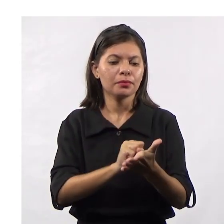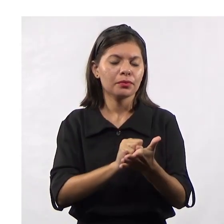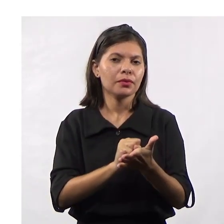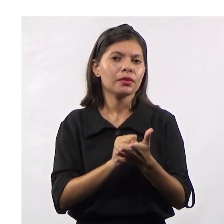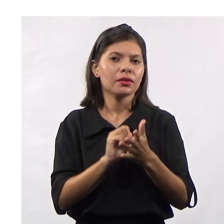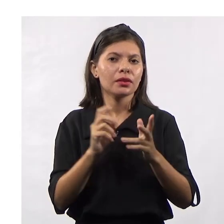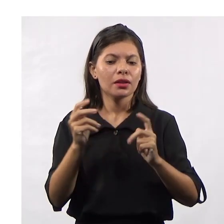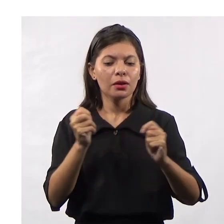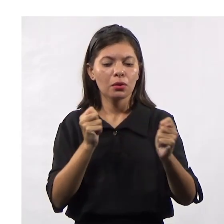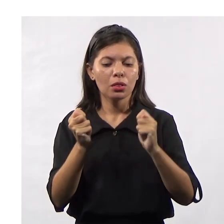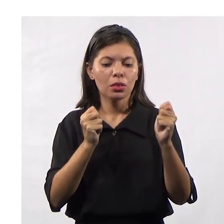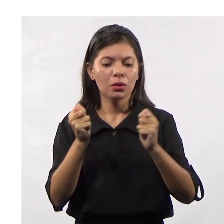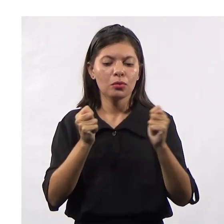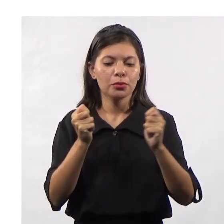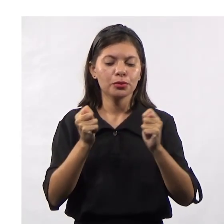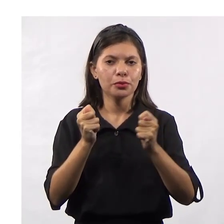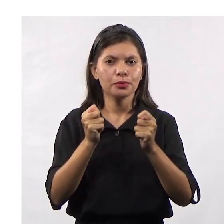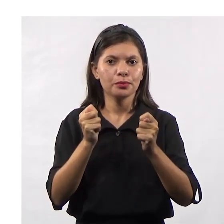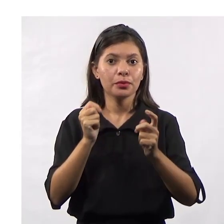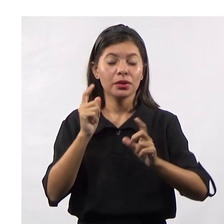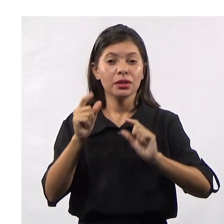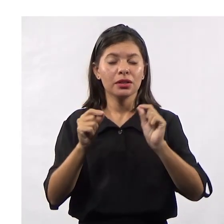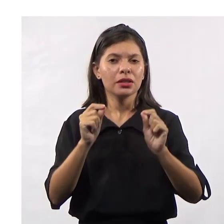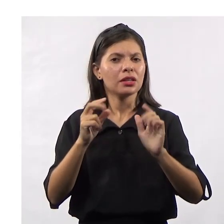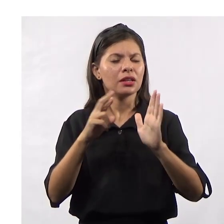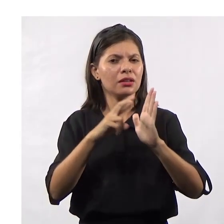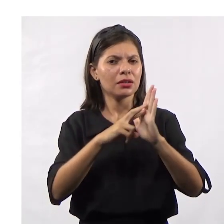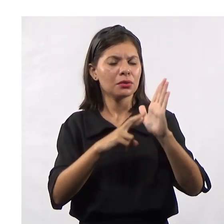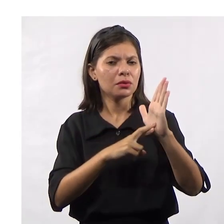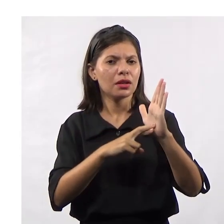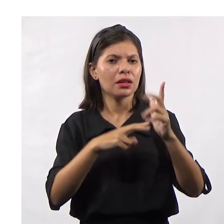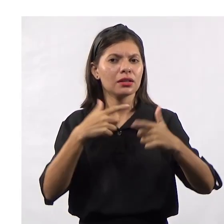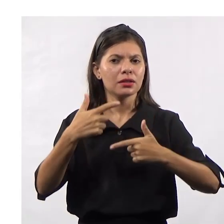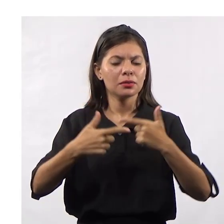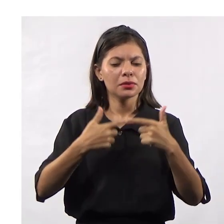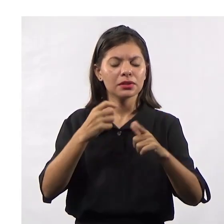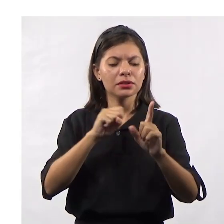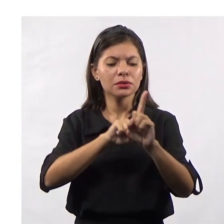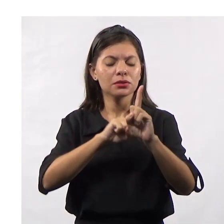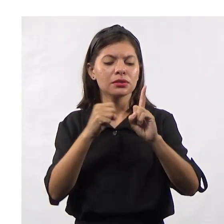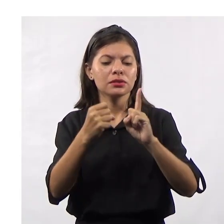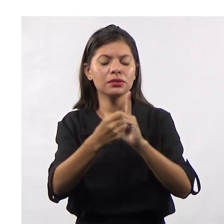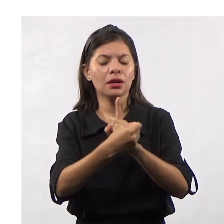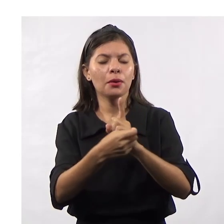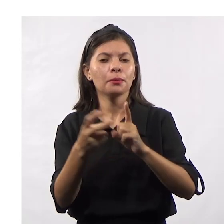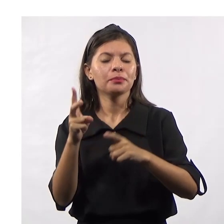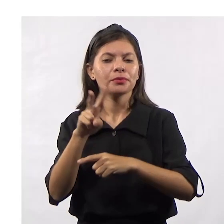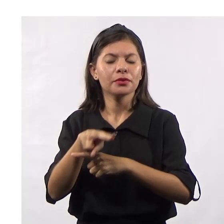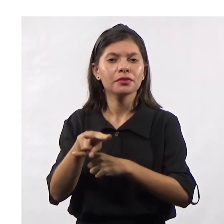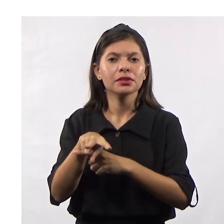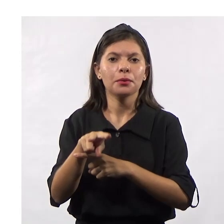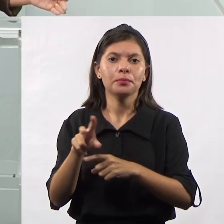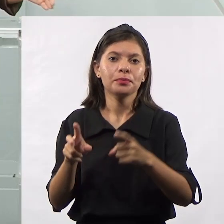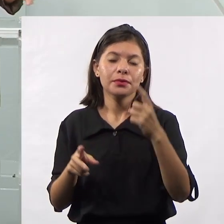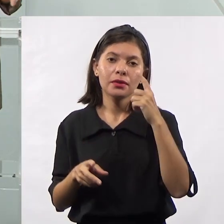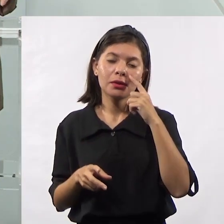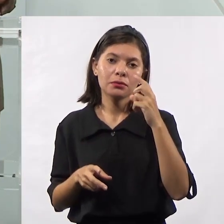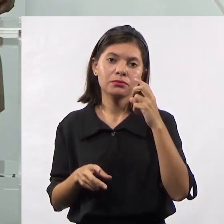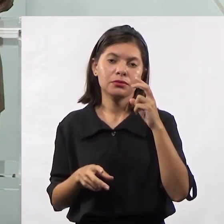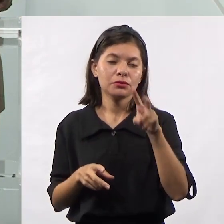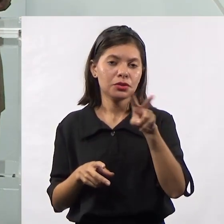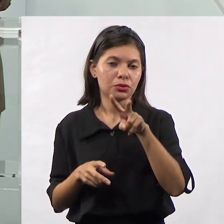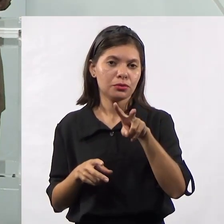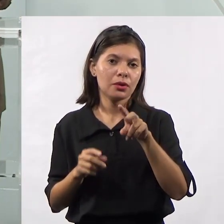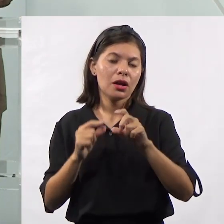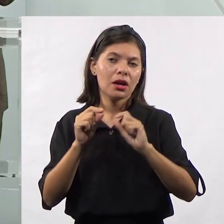qualificação econômico-financeira e a regularidade trabalhista, social e fiscal. Então, vejam, qual que